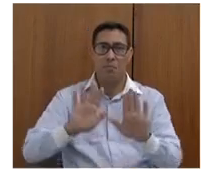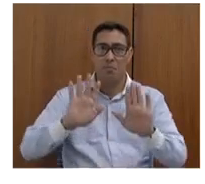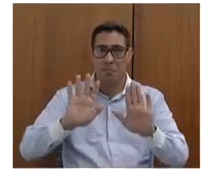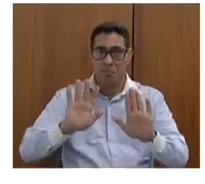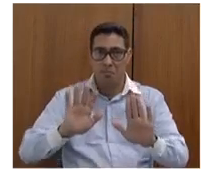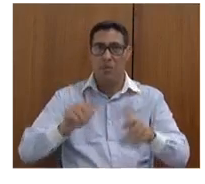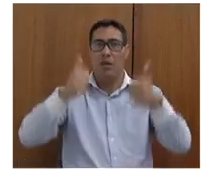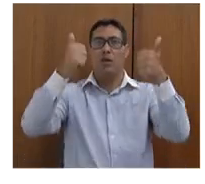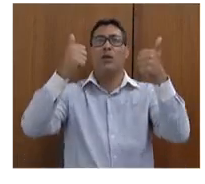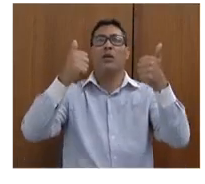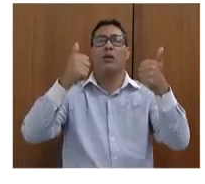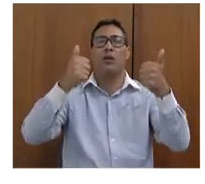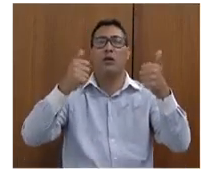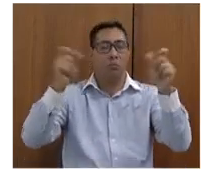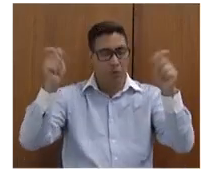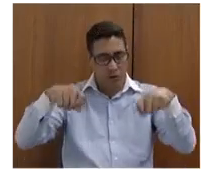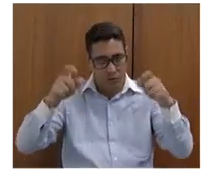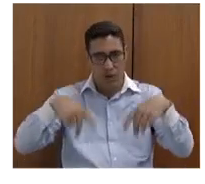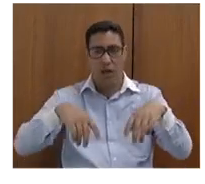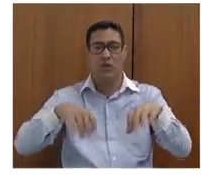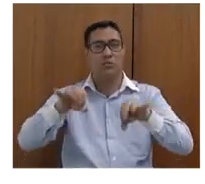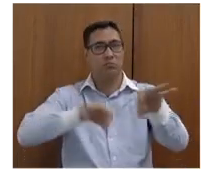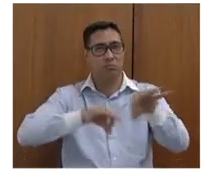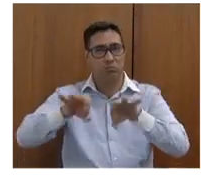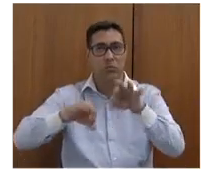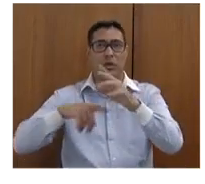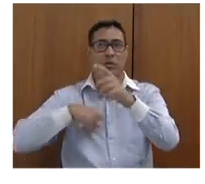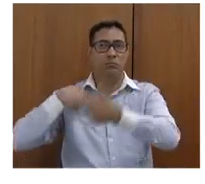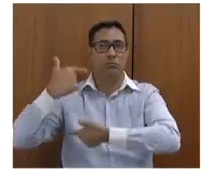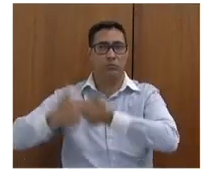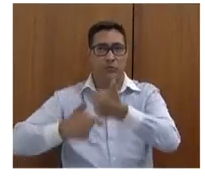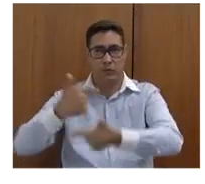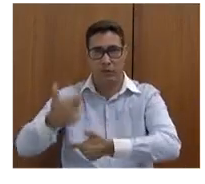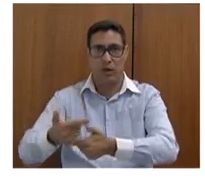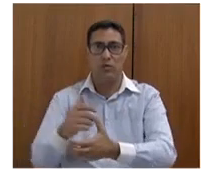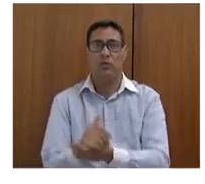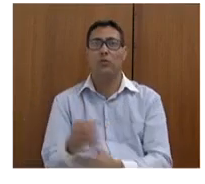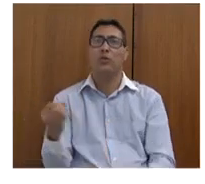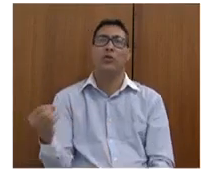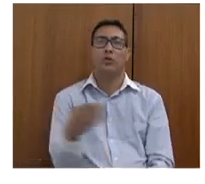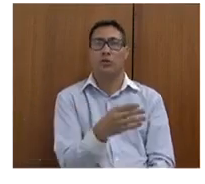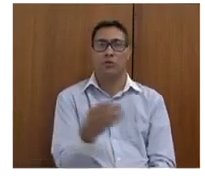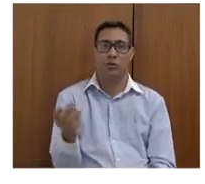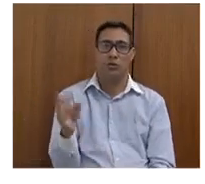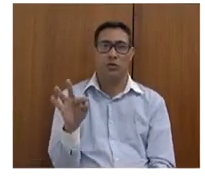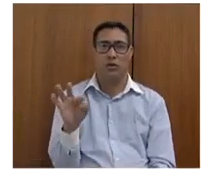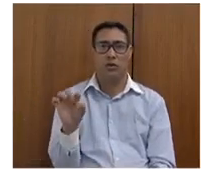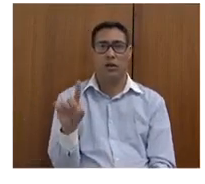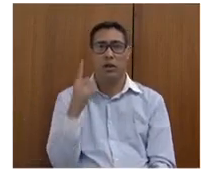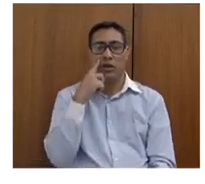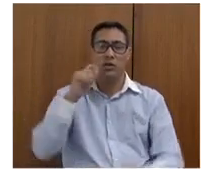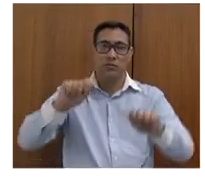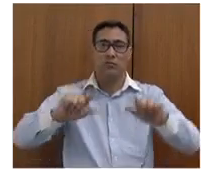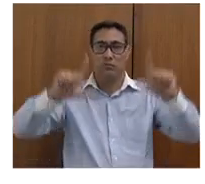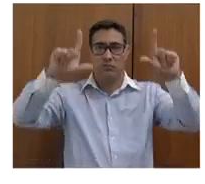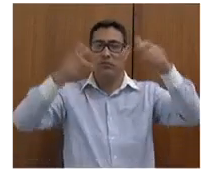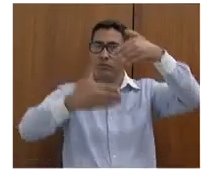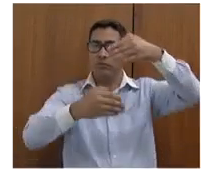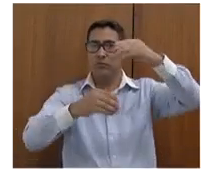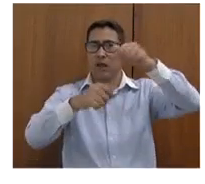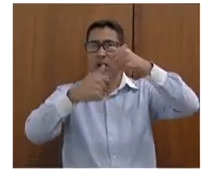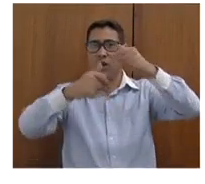maior possibilidade de realizar seu trabalho então o novo 10 nós estamos lançando aqui tá a primeira carinha dela dele para que vocês